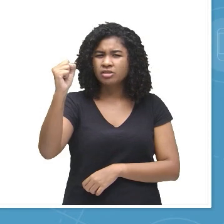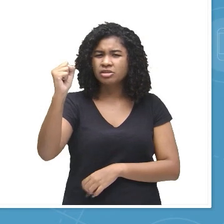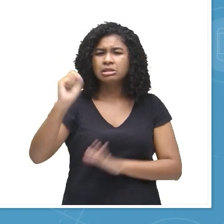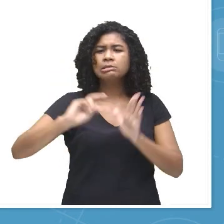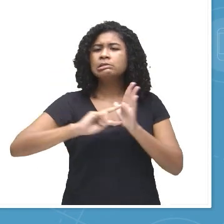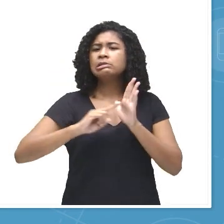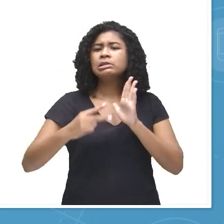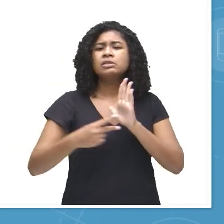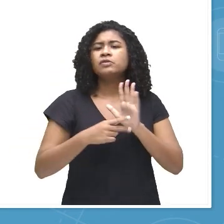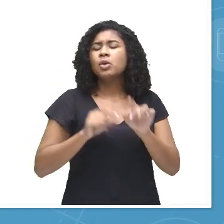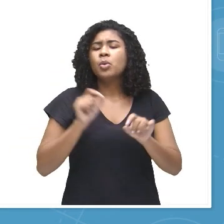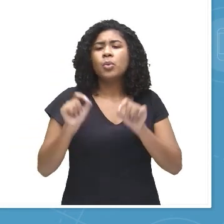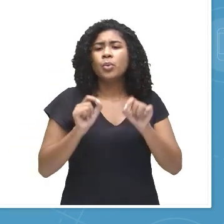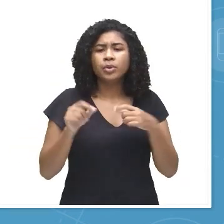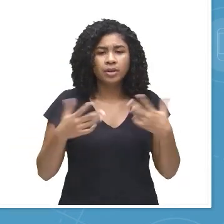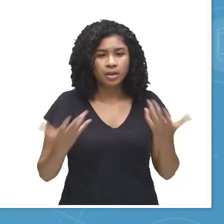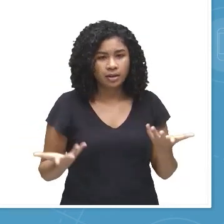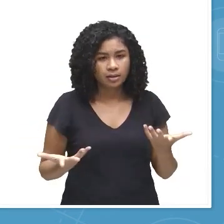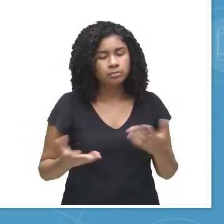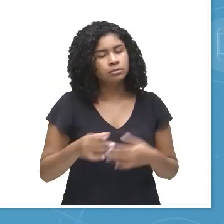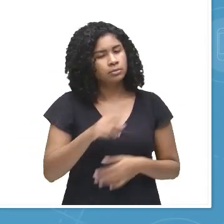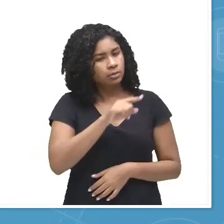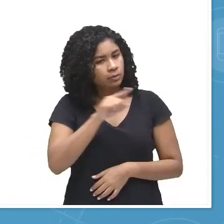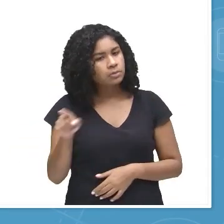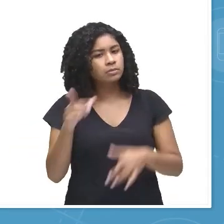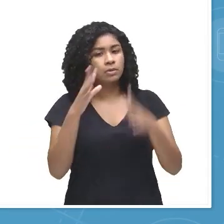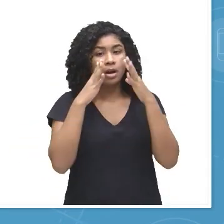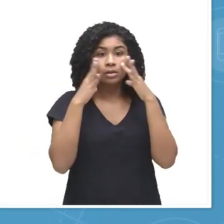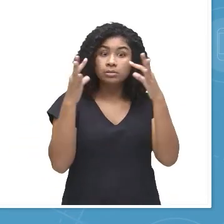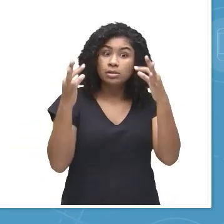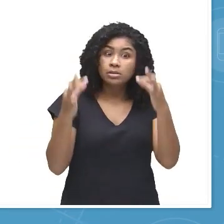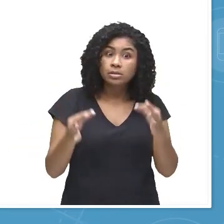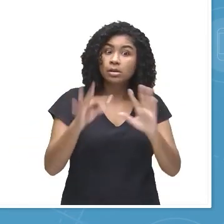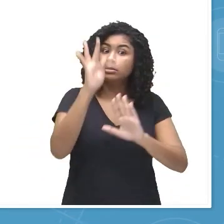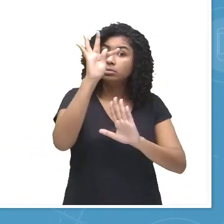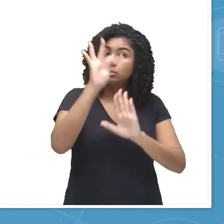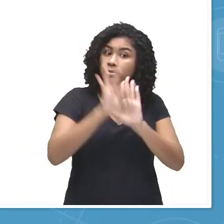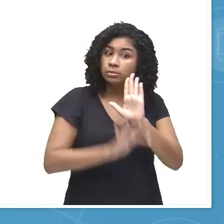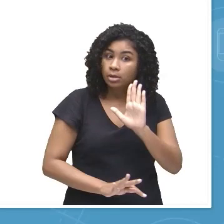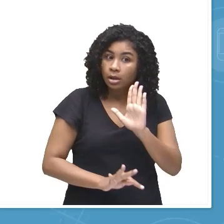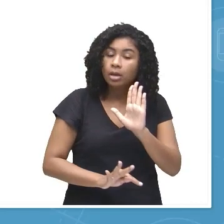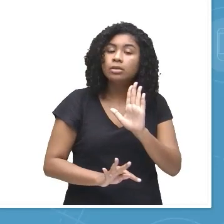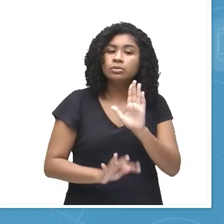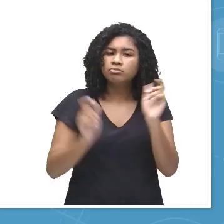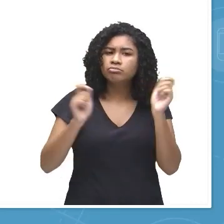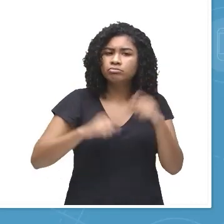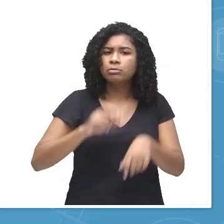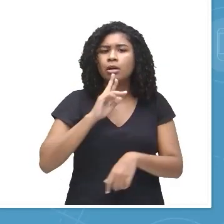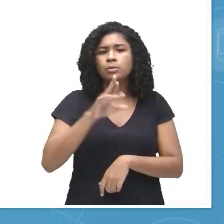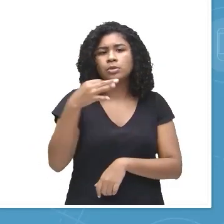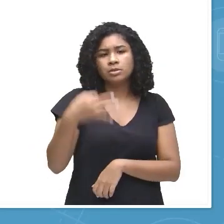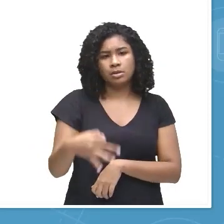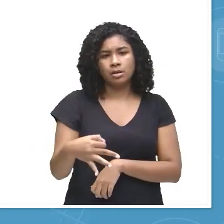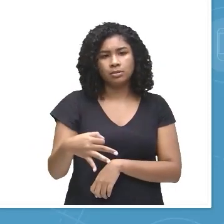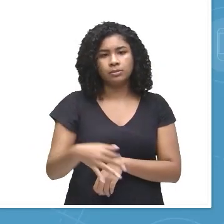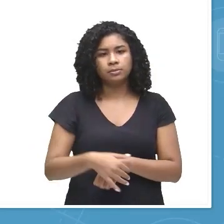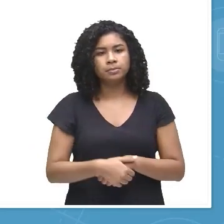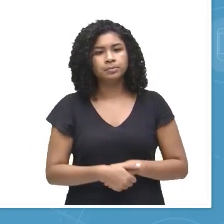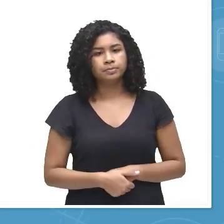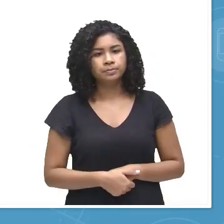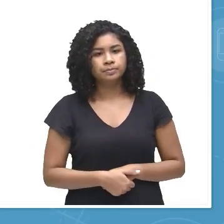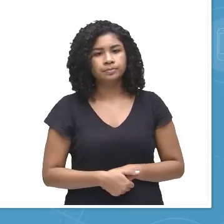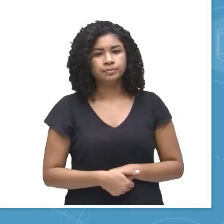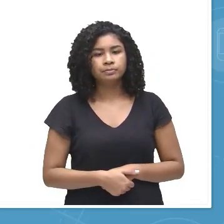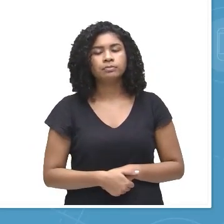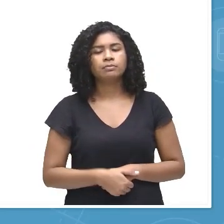interpretação textual, vocês vão prestar atenção no que está dizendo no texto, para que vocês possam ter a resposta correta, tá bom? Então, eu conto com